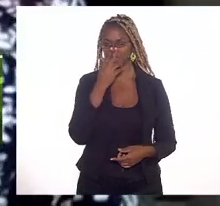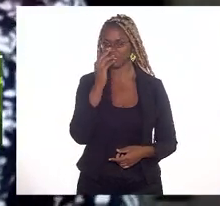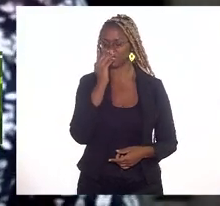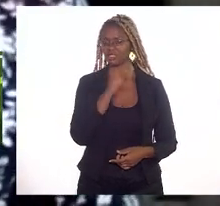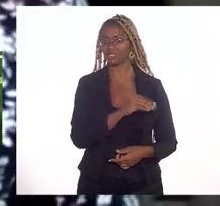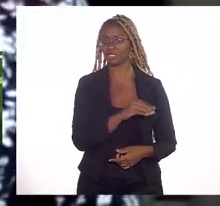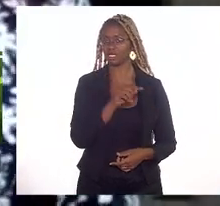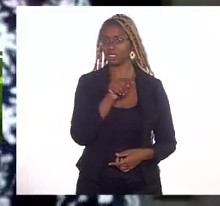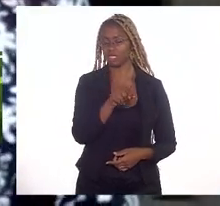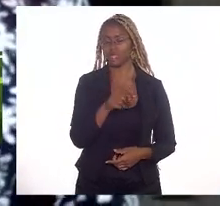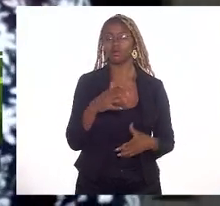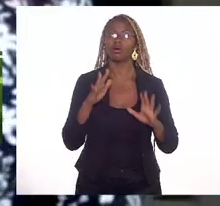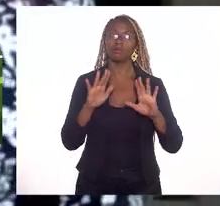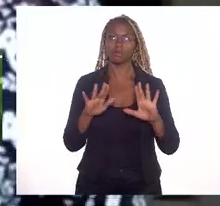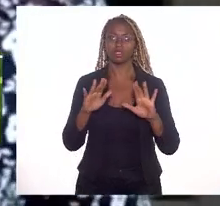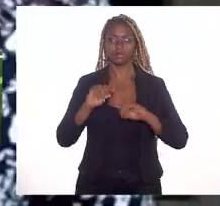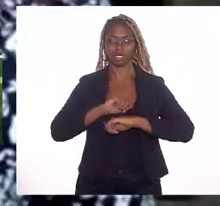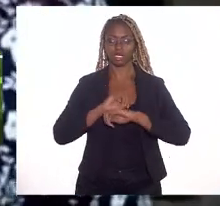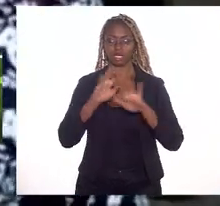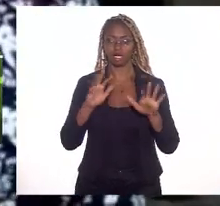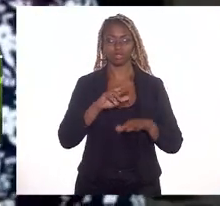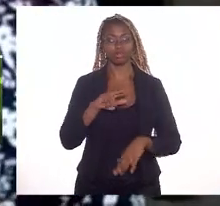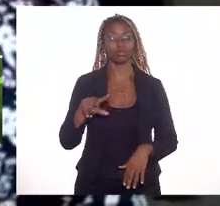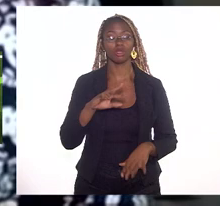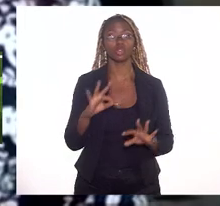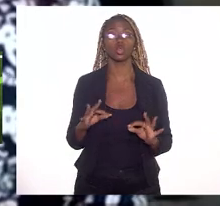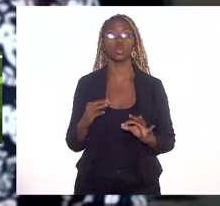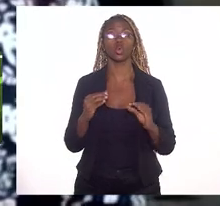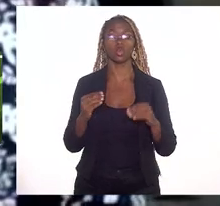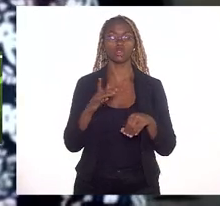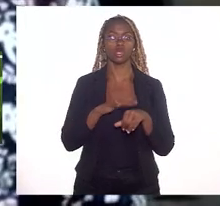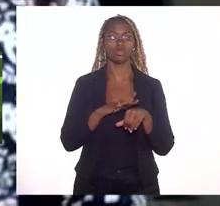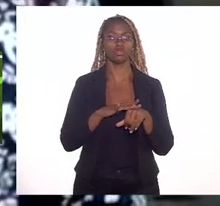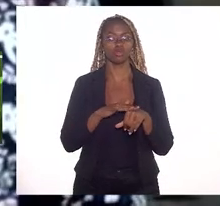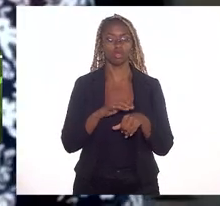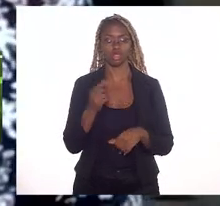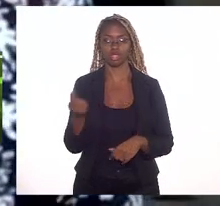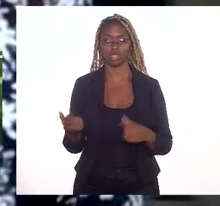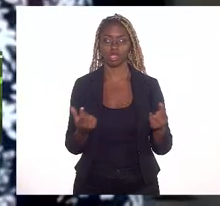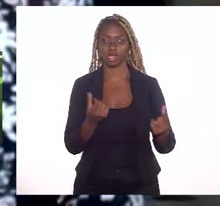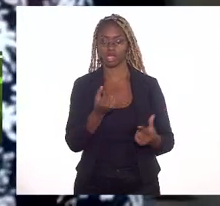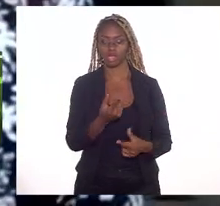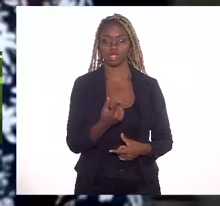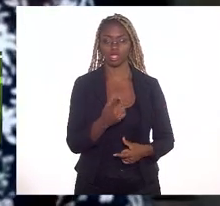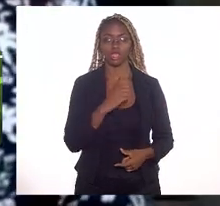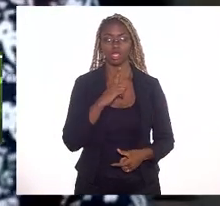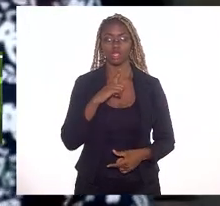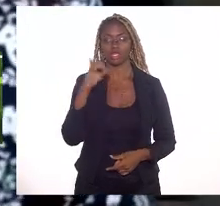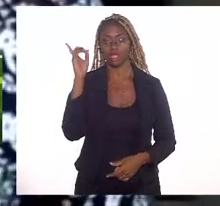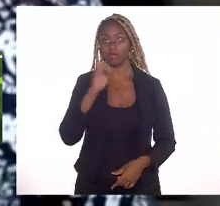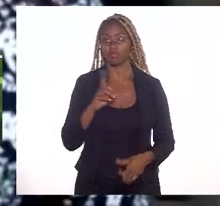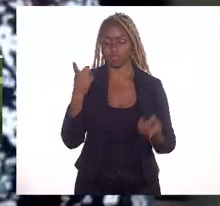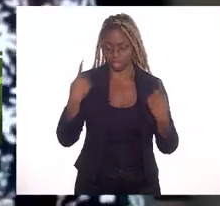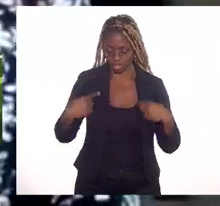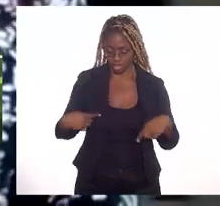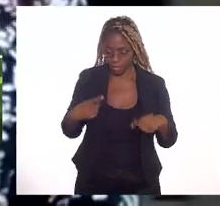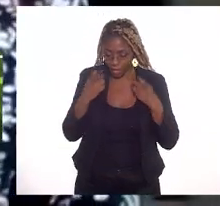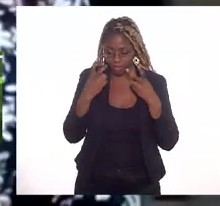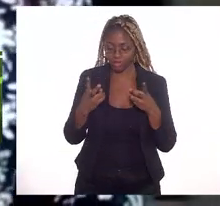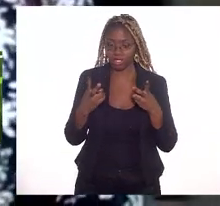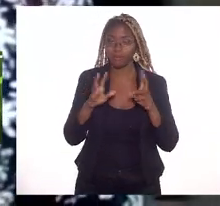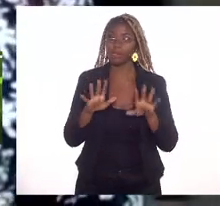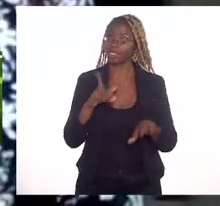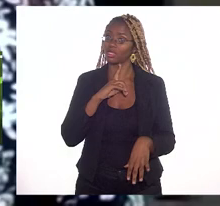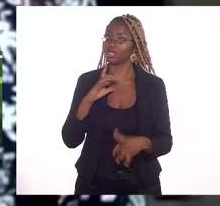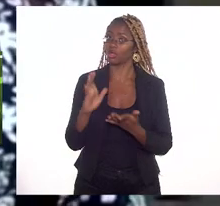bem claro é que nem toda doença rara a pessoa tem uma deficiência aparente. Existem os raros